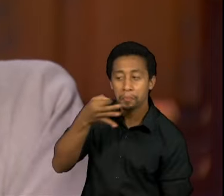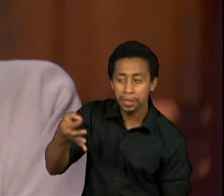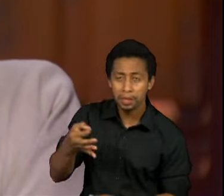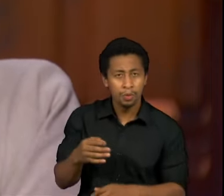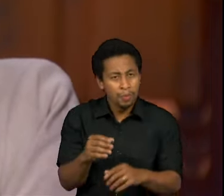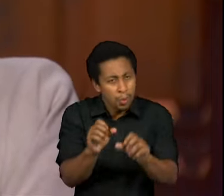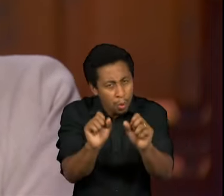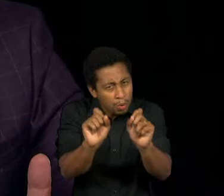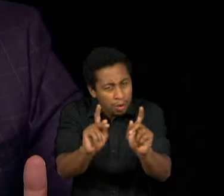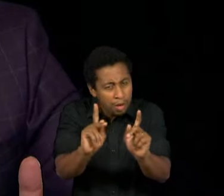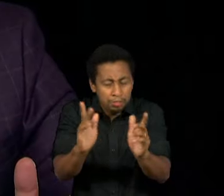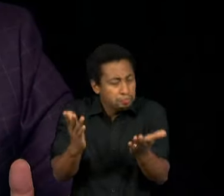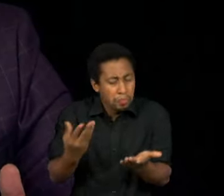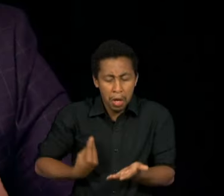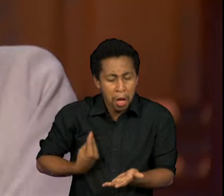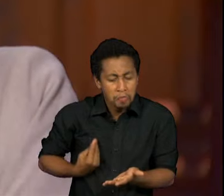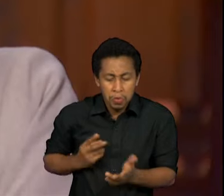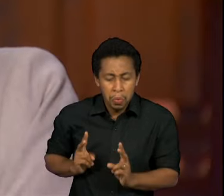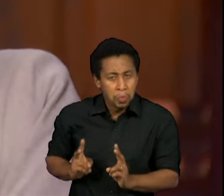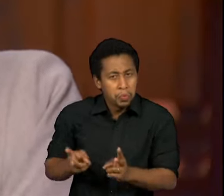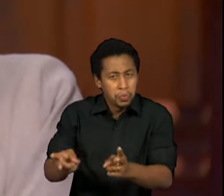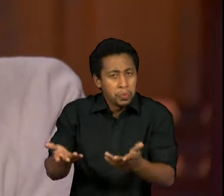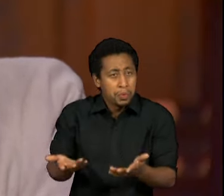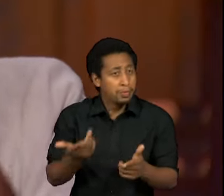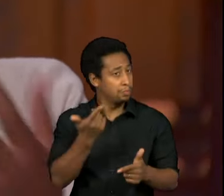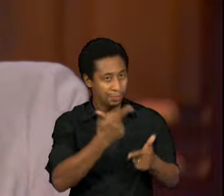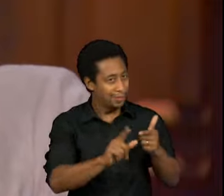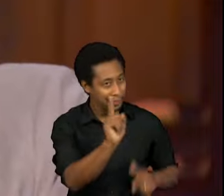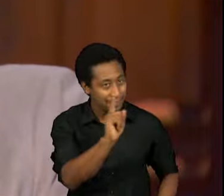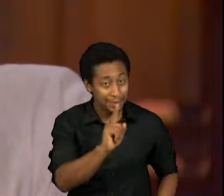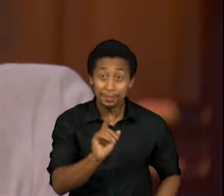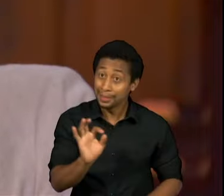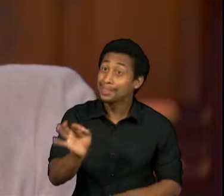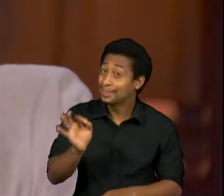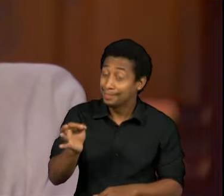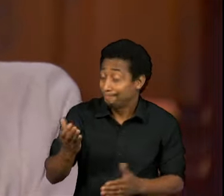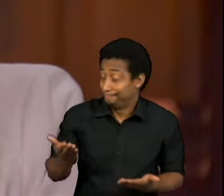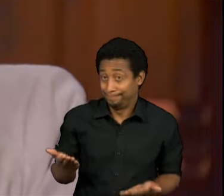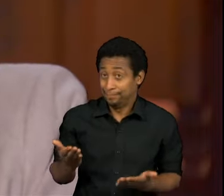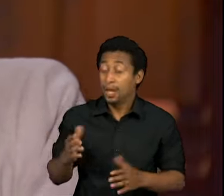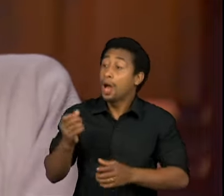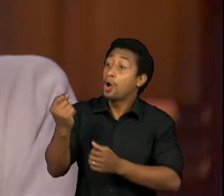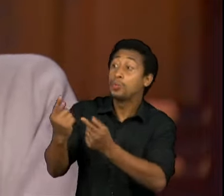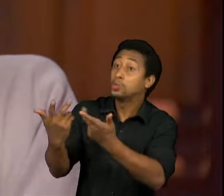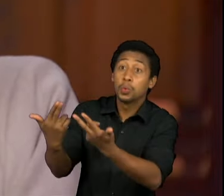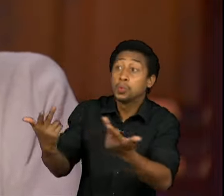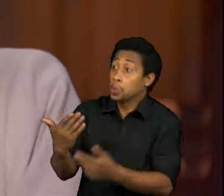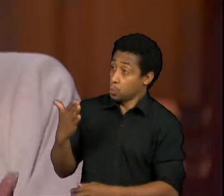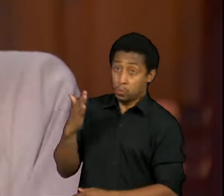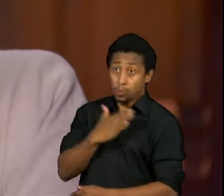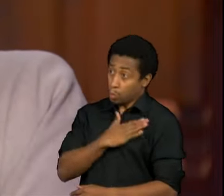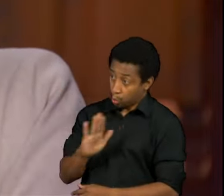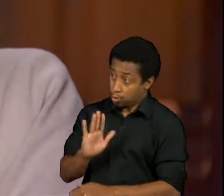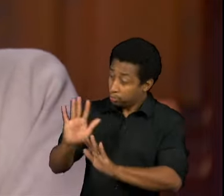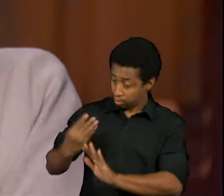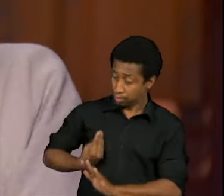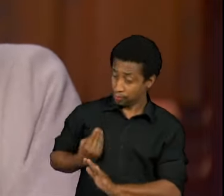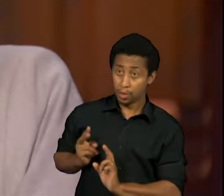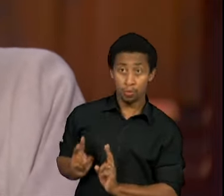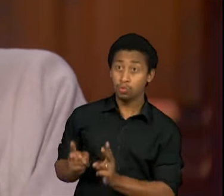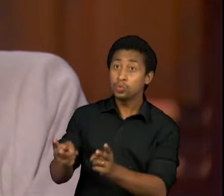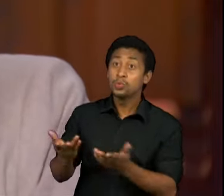tão bom segue a vida tem problema não tem problema nenhum eu também não gosto de vários várias outras coisas e Vida que segue minha filha tem